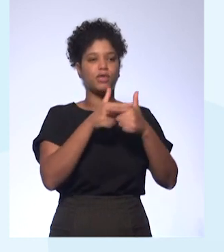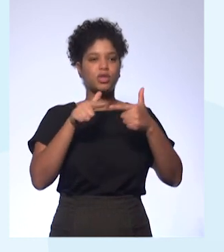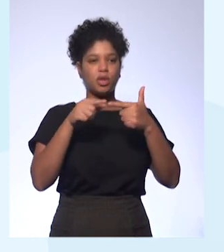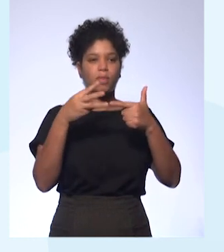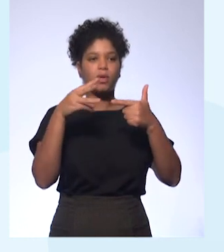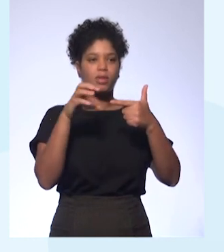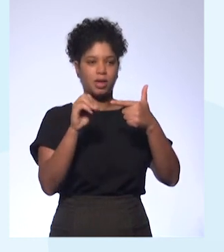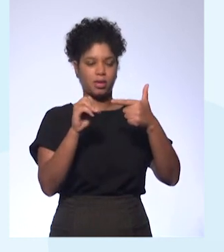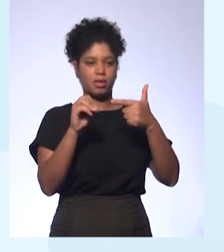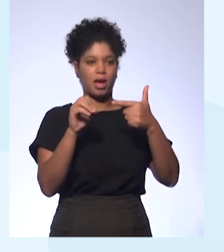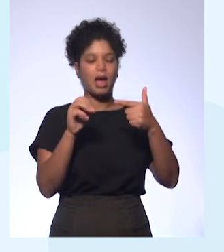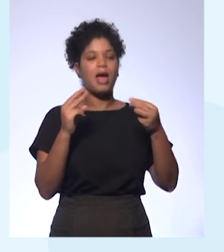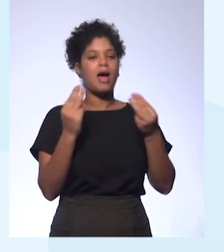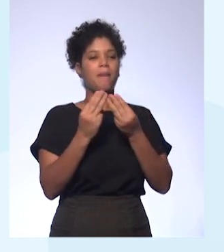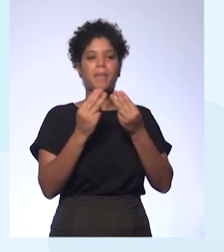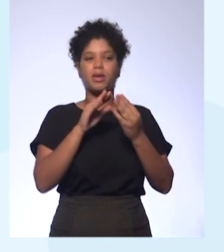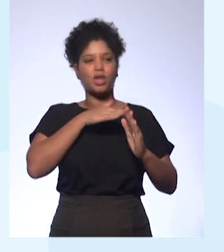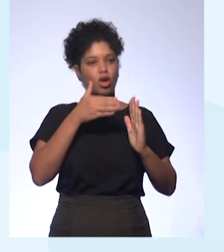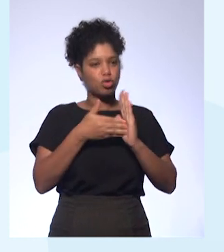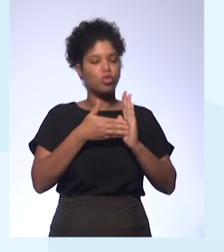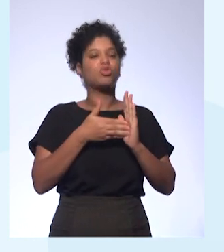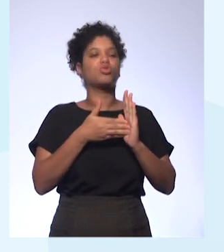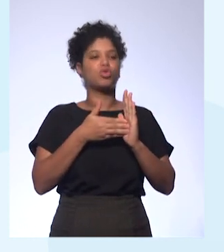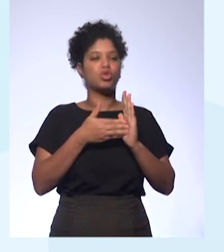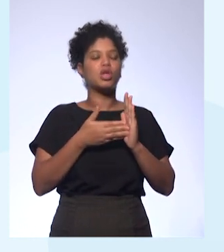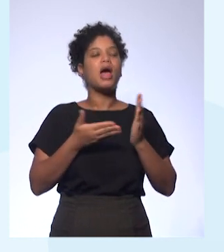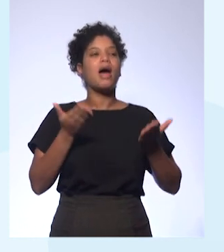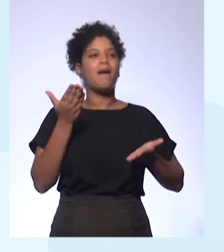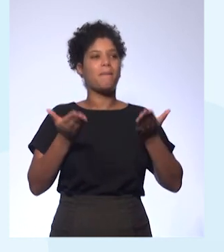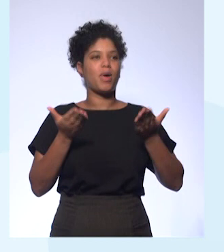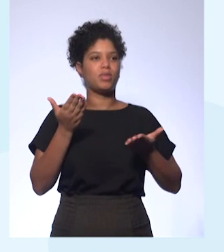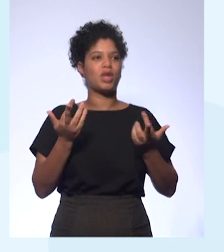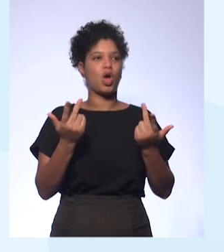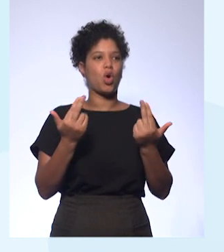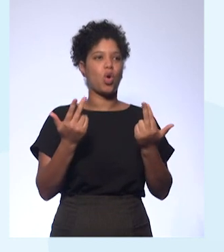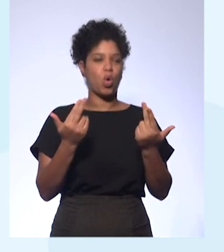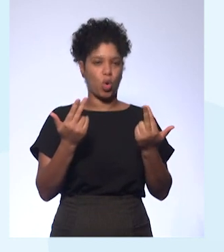as massas aqui nós vamos encontrar na mesma proporção.